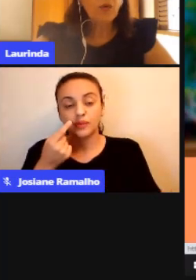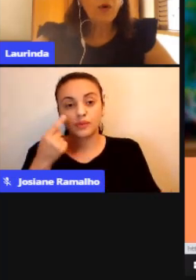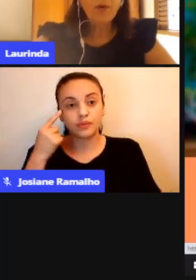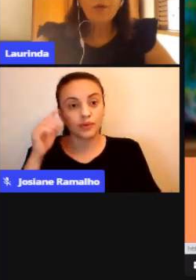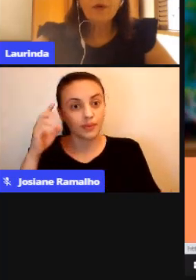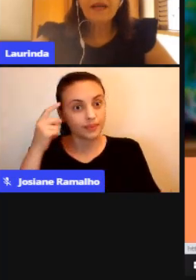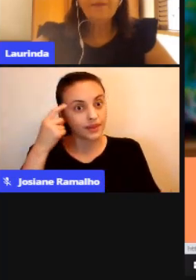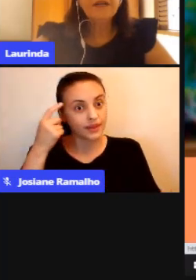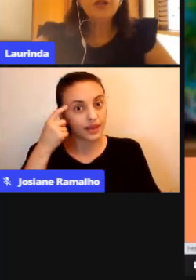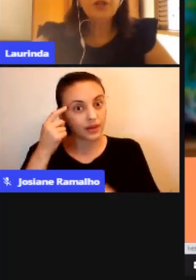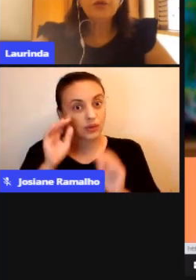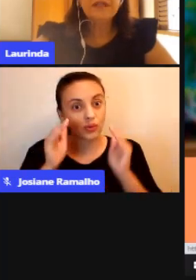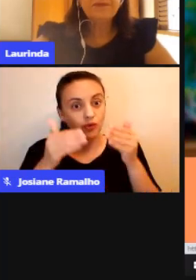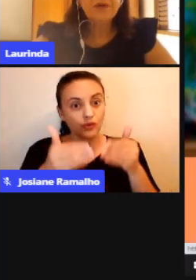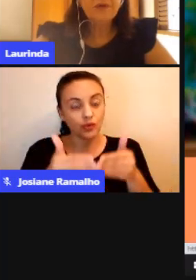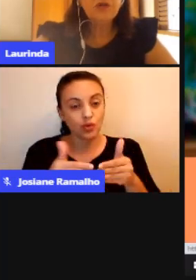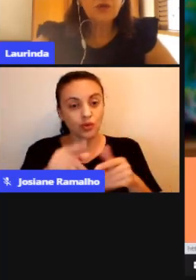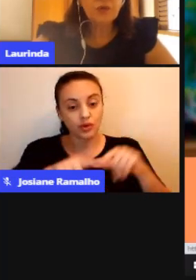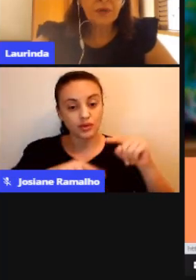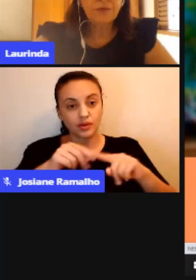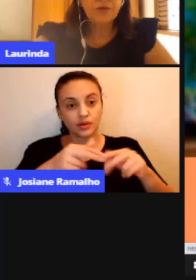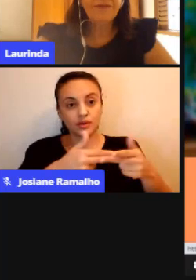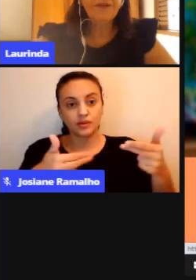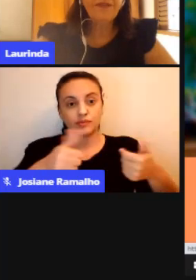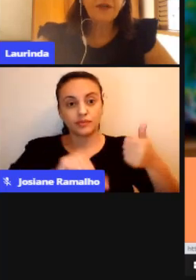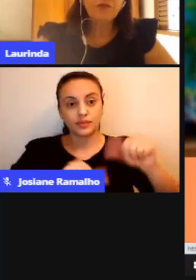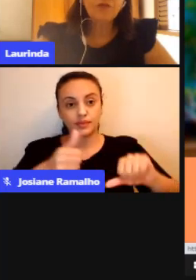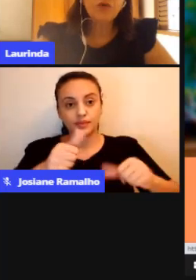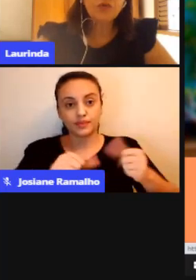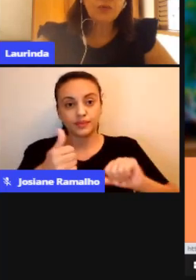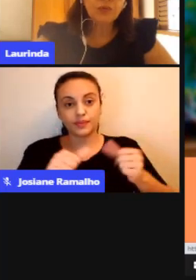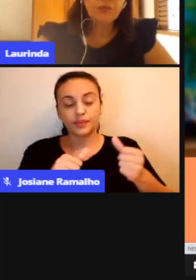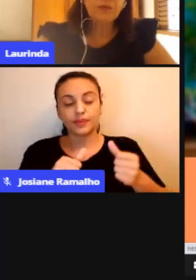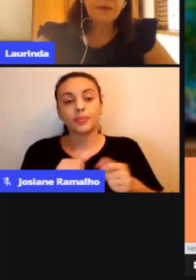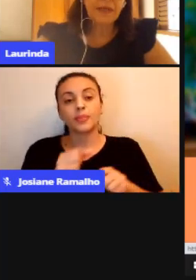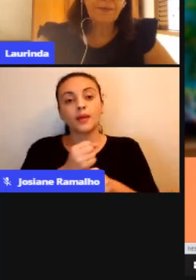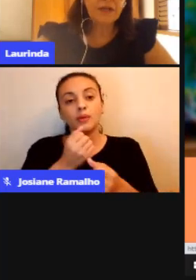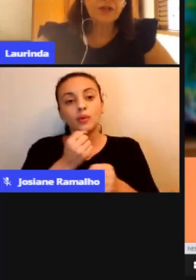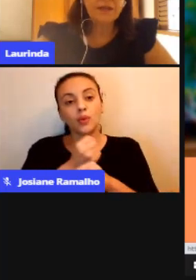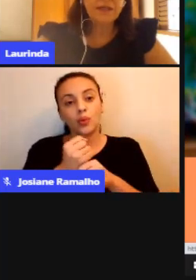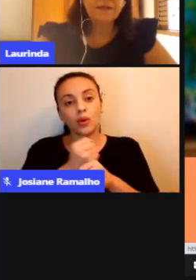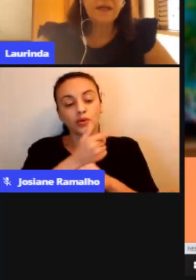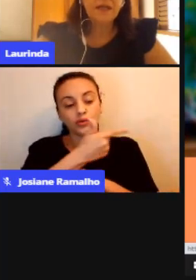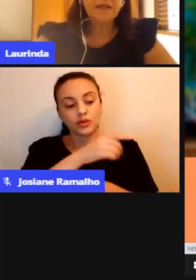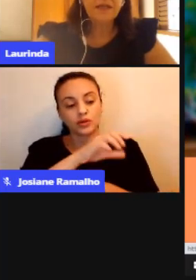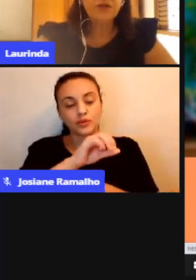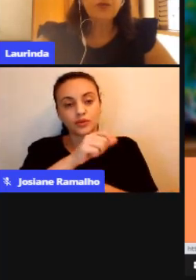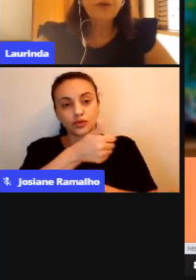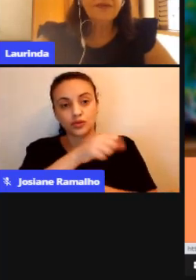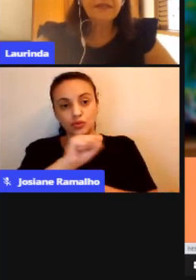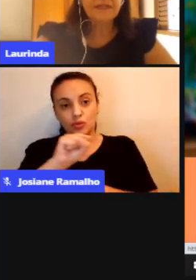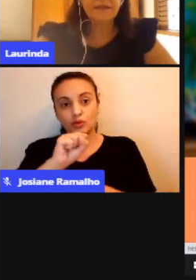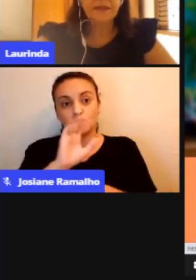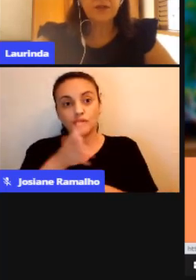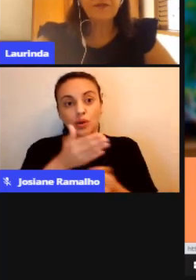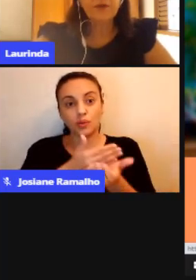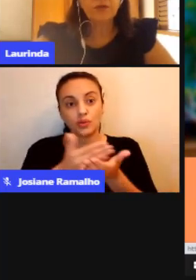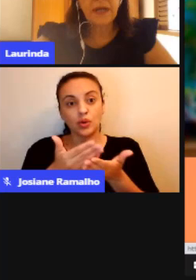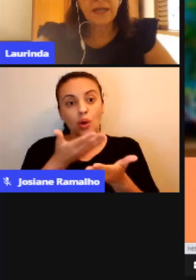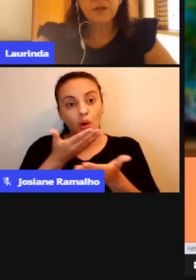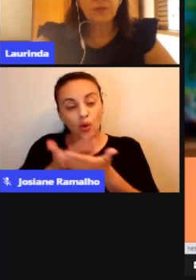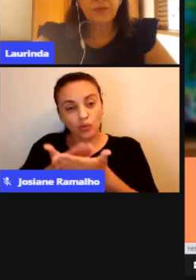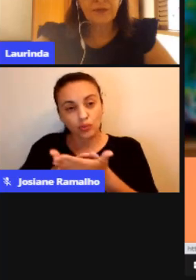né? Como lá a partir de 2018 já foi feito um estudo, né? A partir das dúvidas e